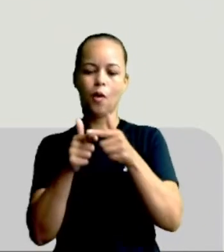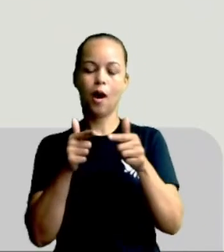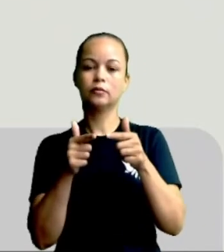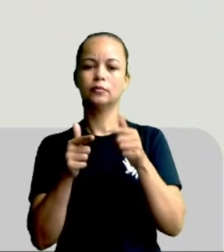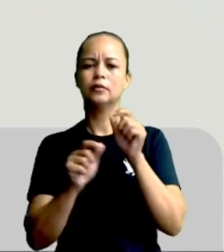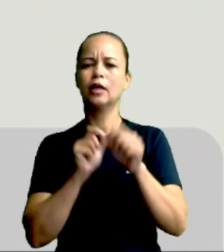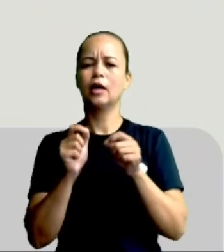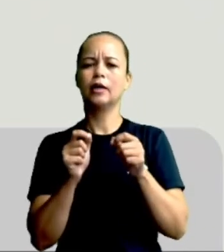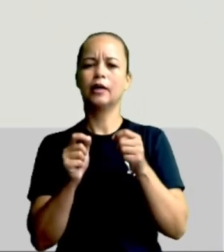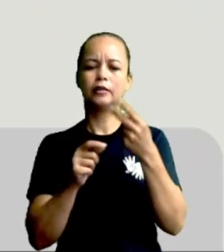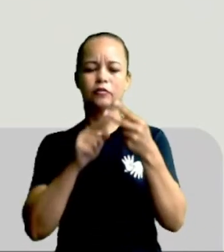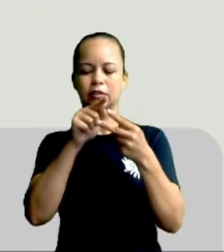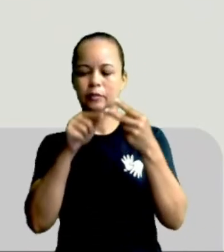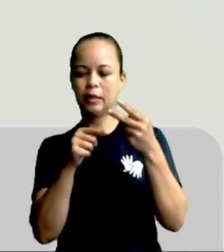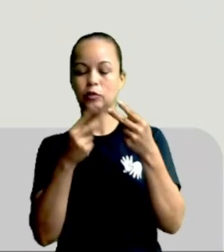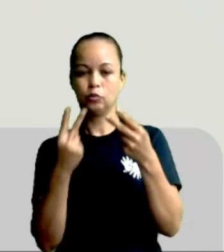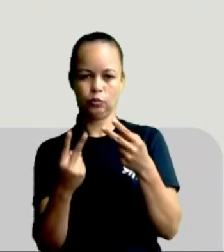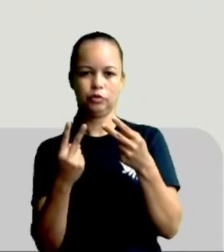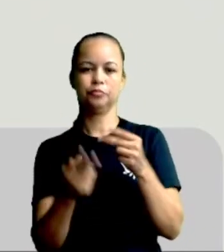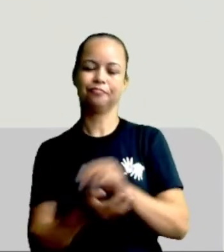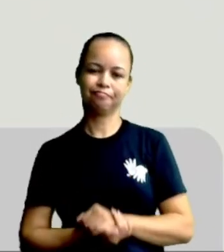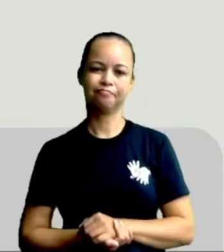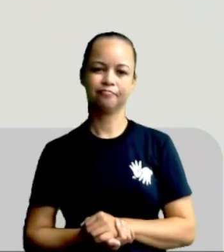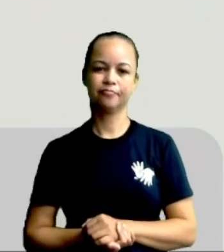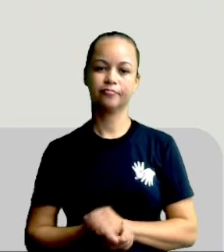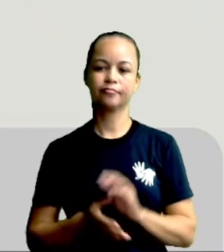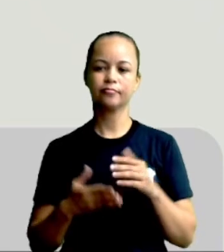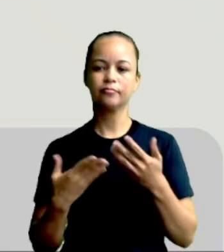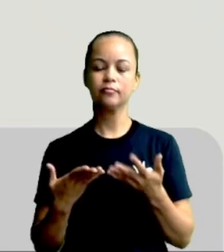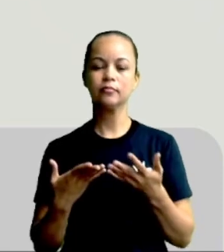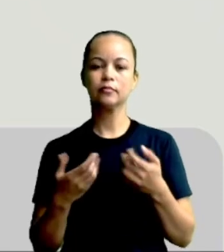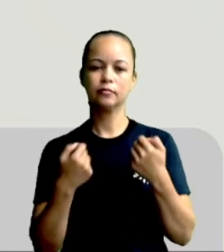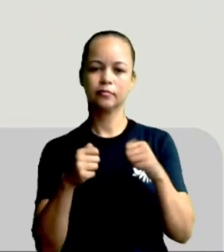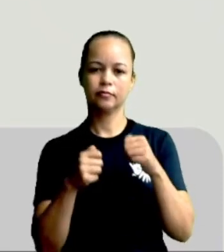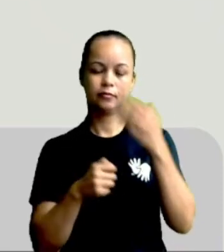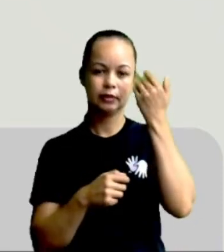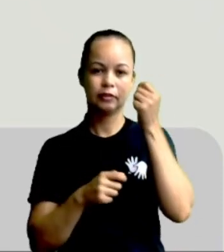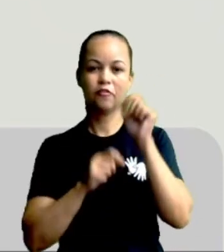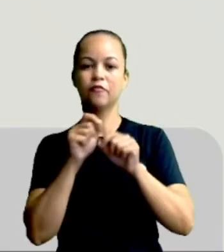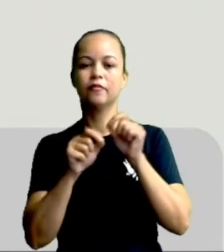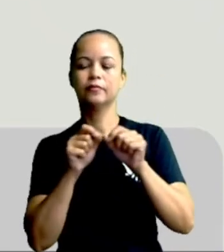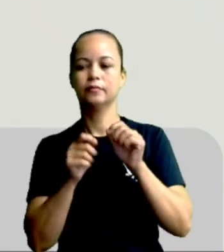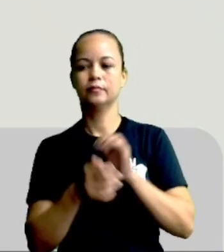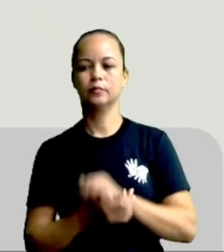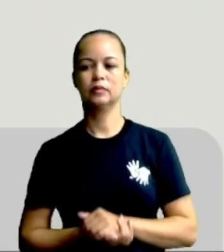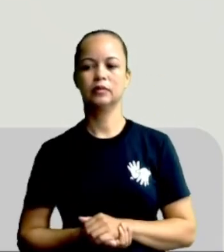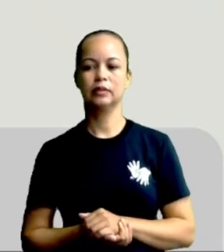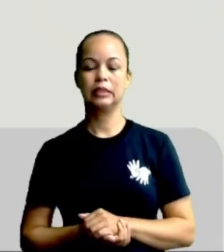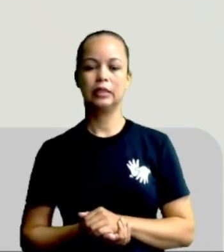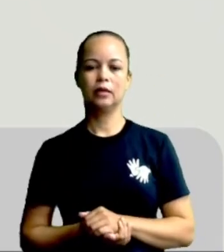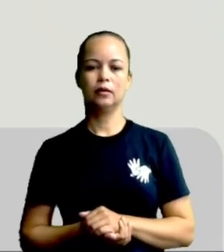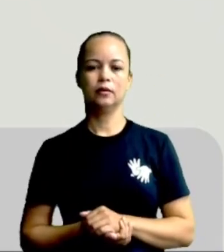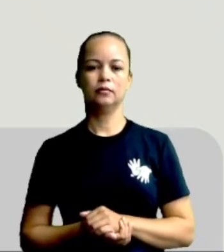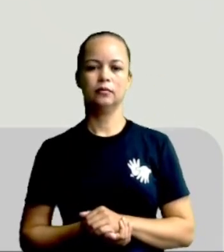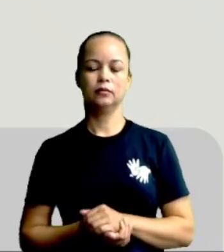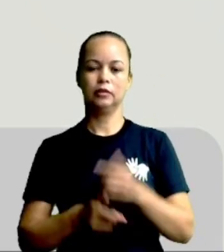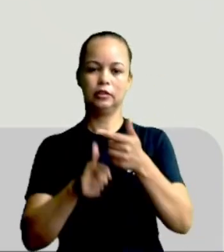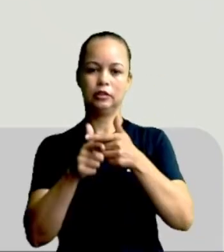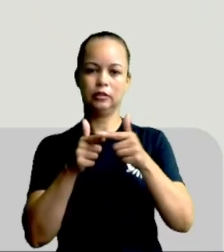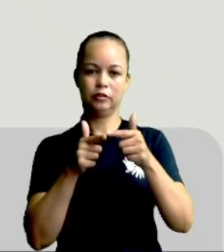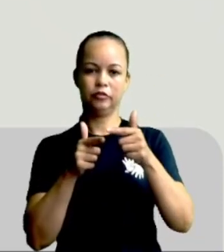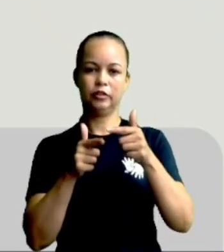presentes receberam um picolé na hora do recreio. É possível descobrir